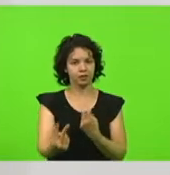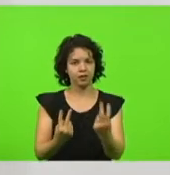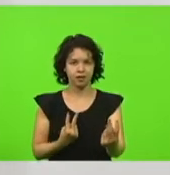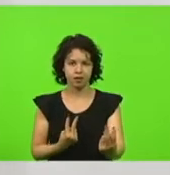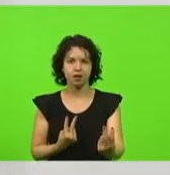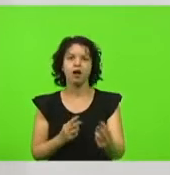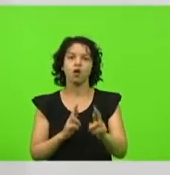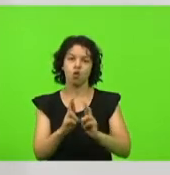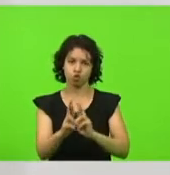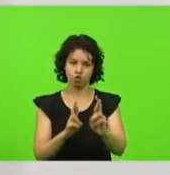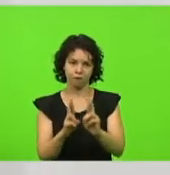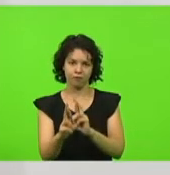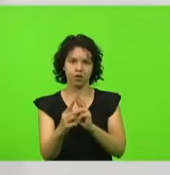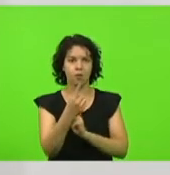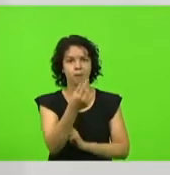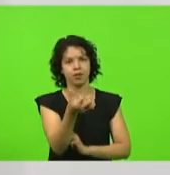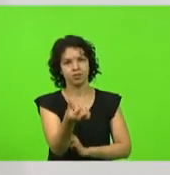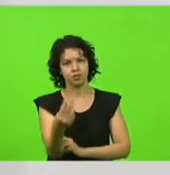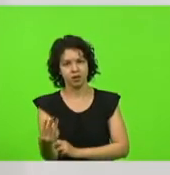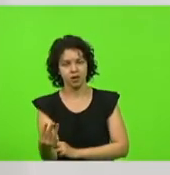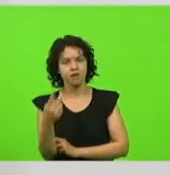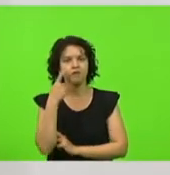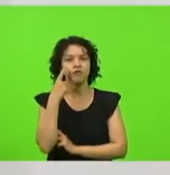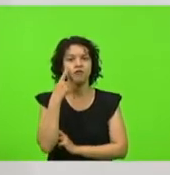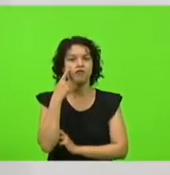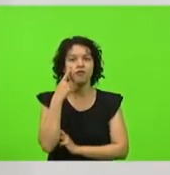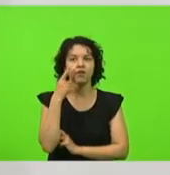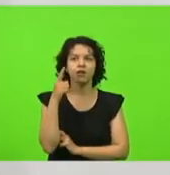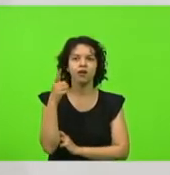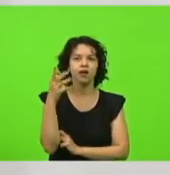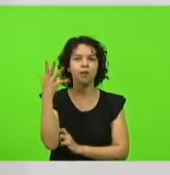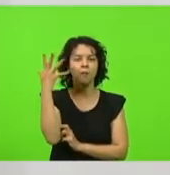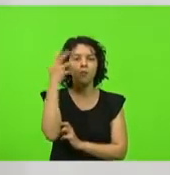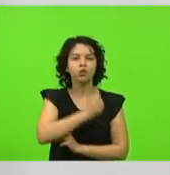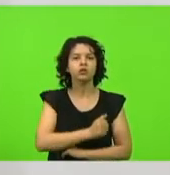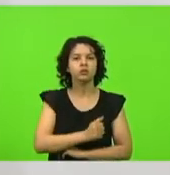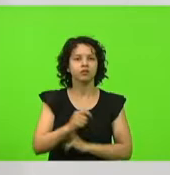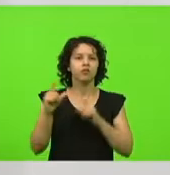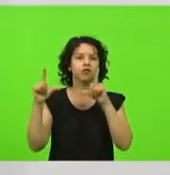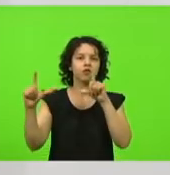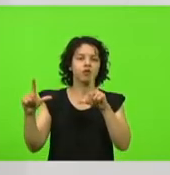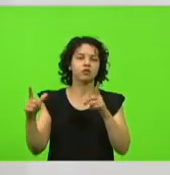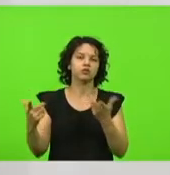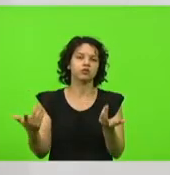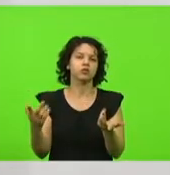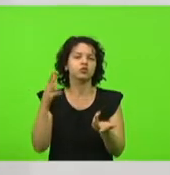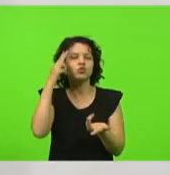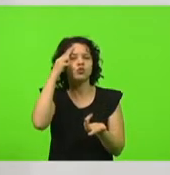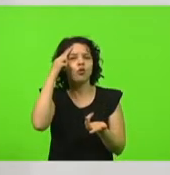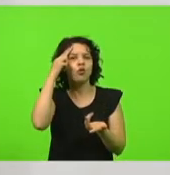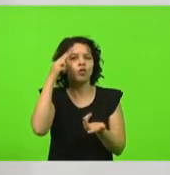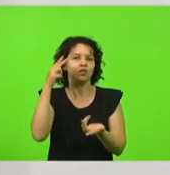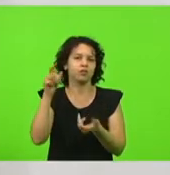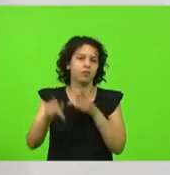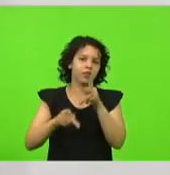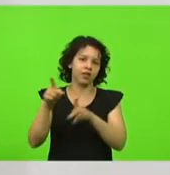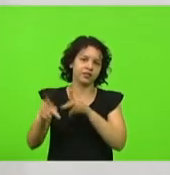a rodovia 163. Ela ia ficar daquele jeito, olha que lindo, sonho de consumo de quem mora no extremo oeste do estado.